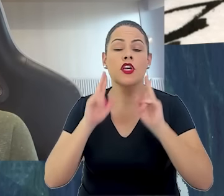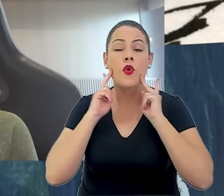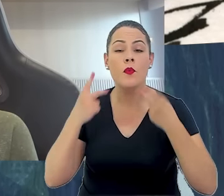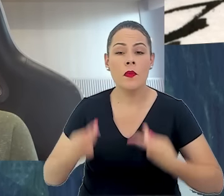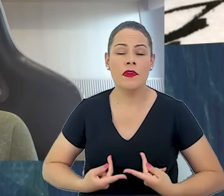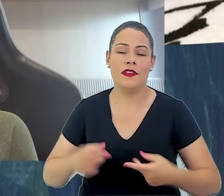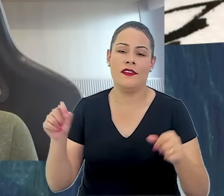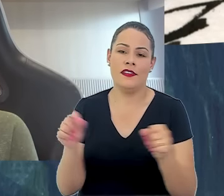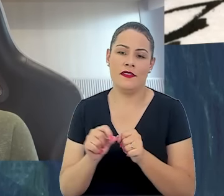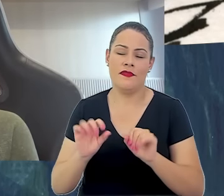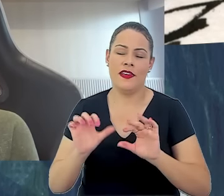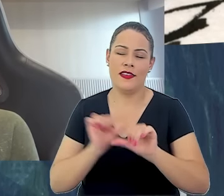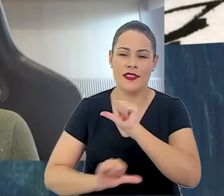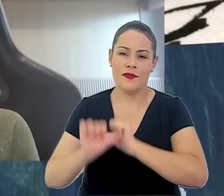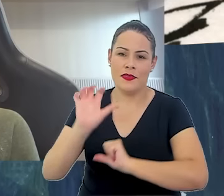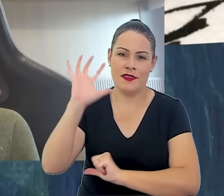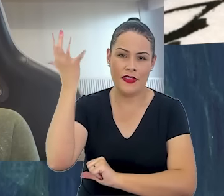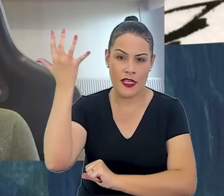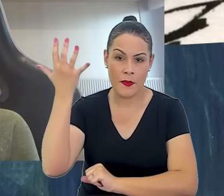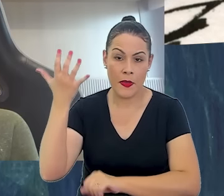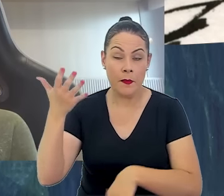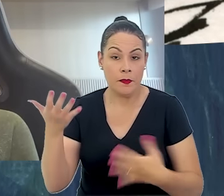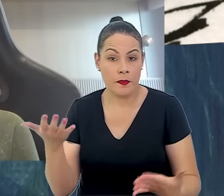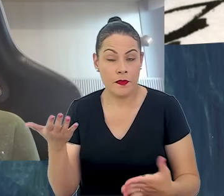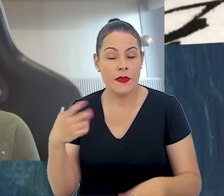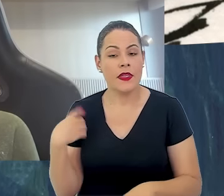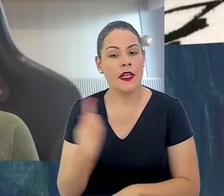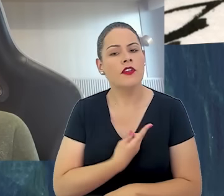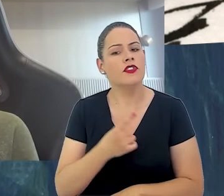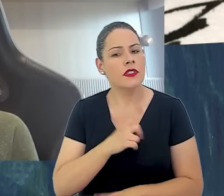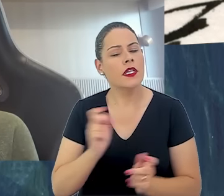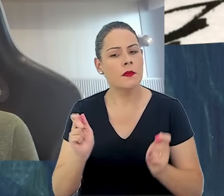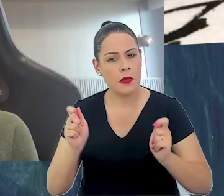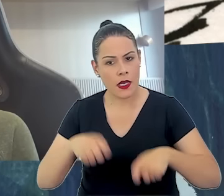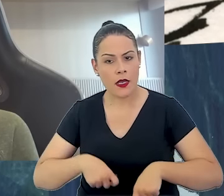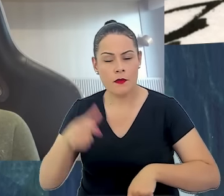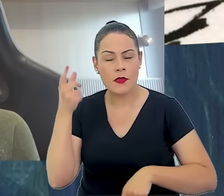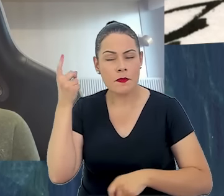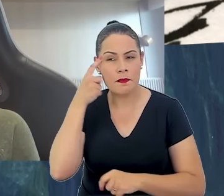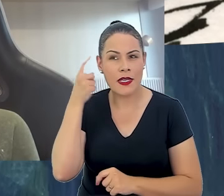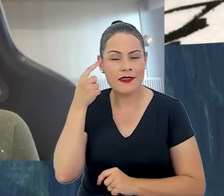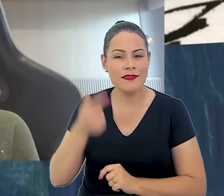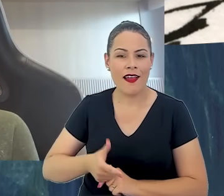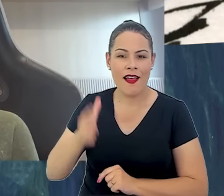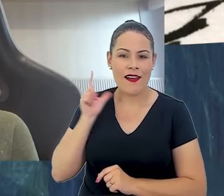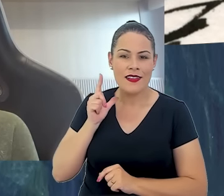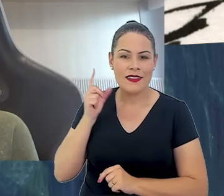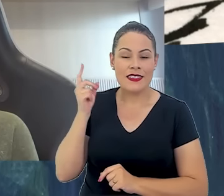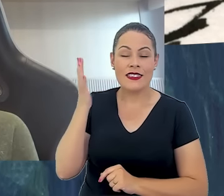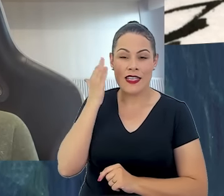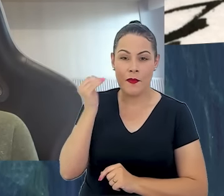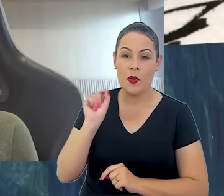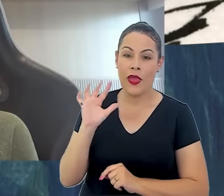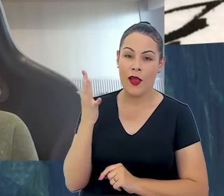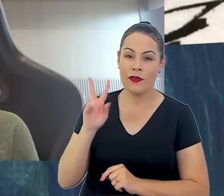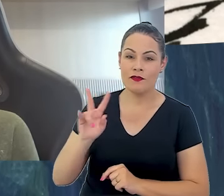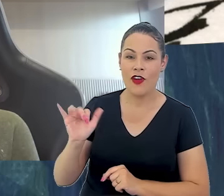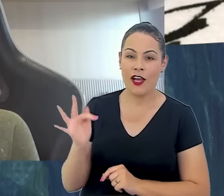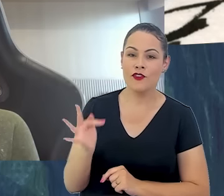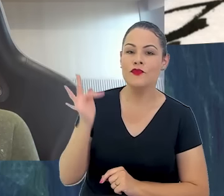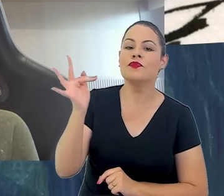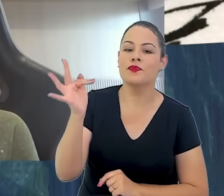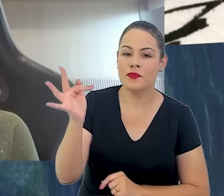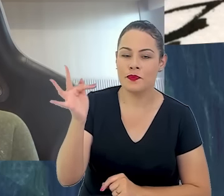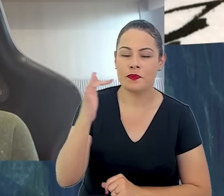humanidade que provocou, né? E a gente tem capacidade de prever, né? Diante